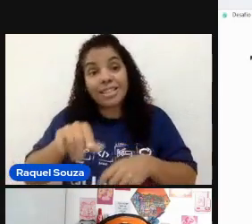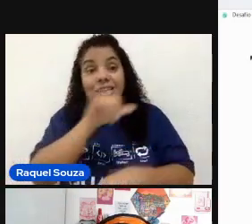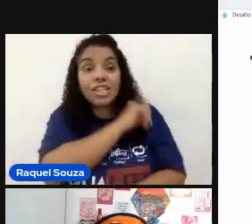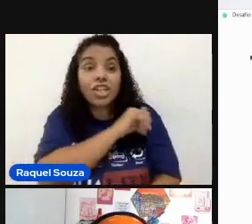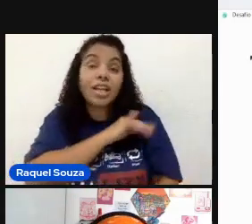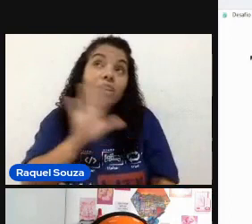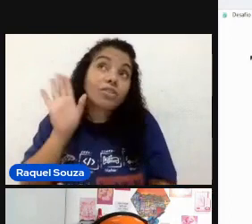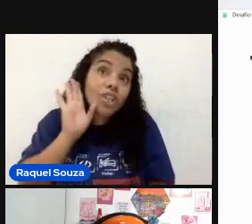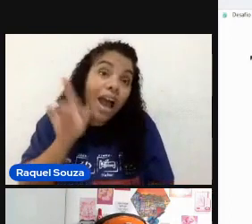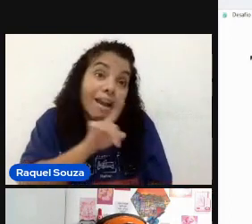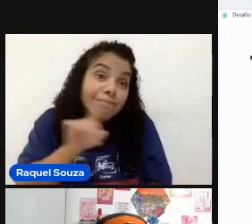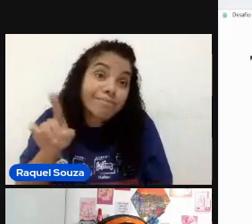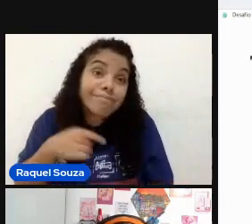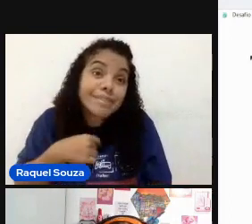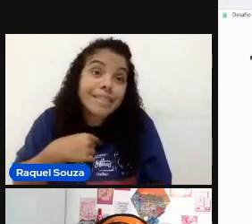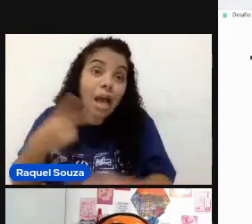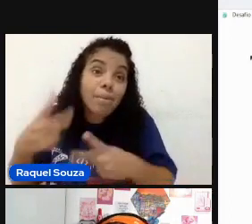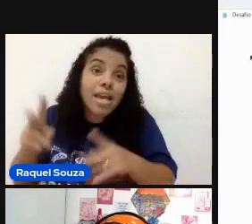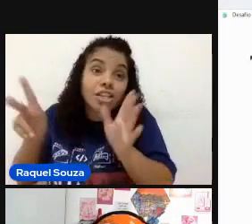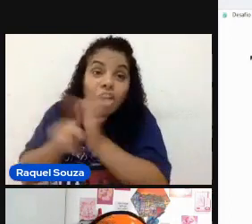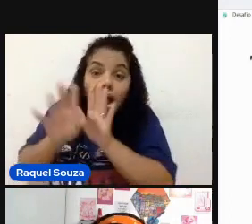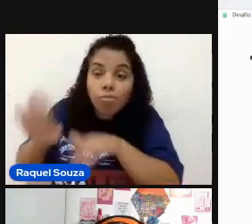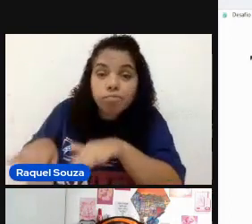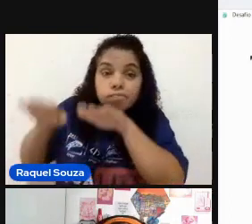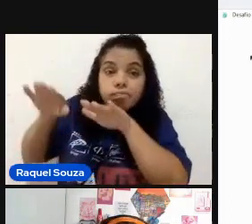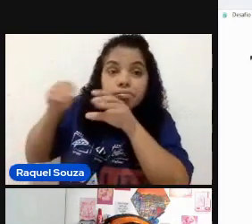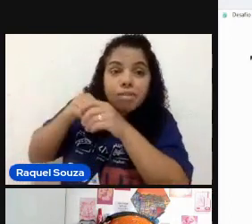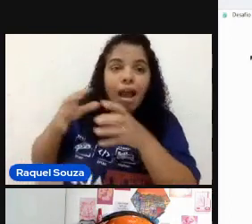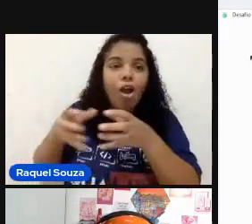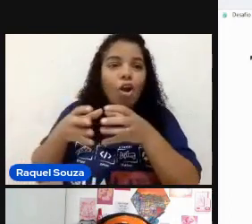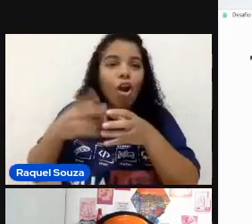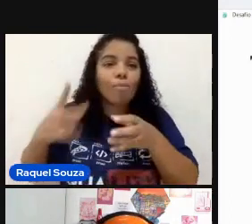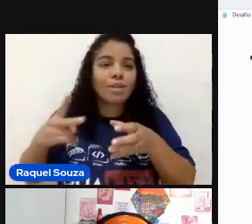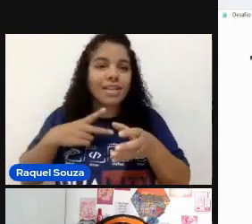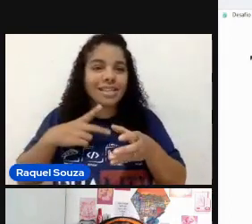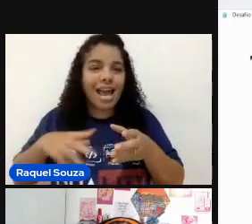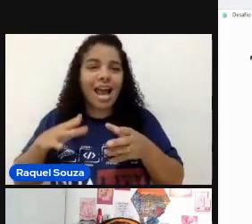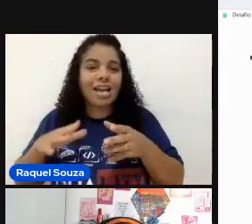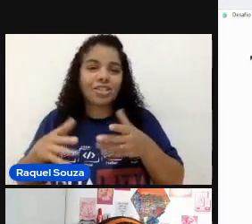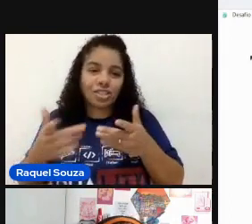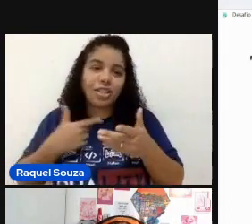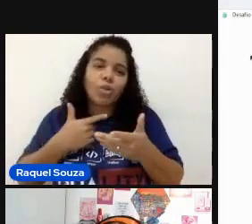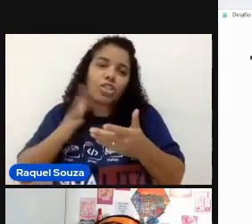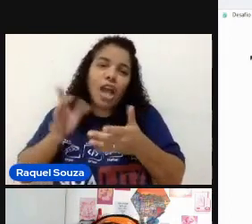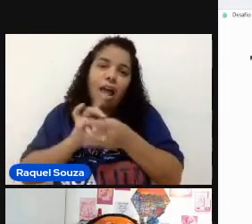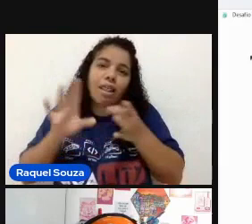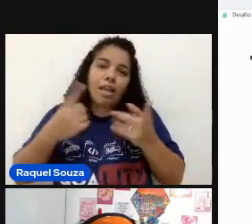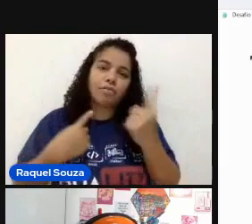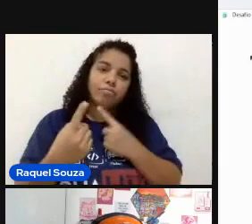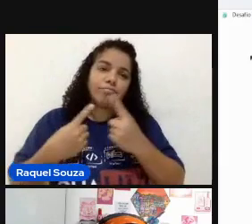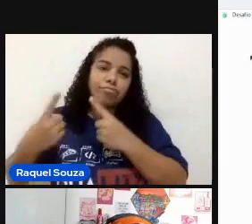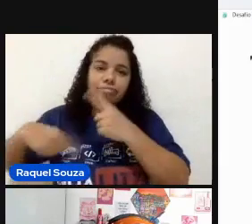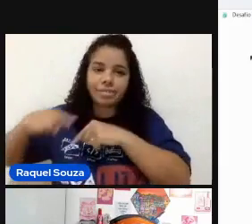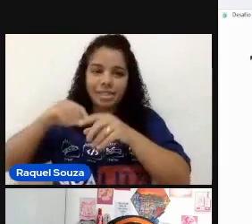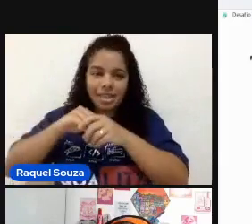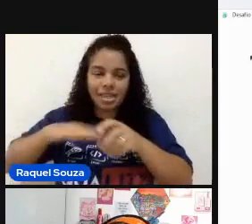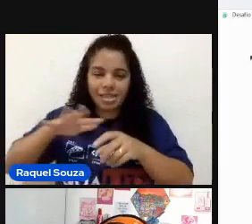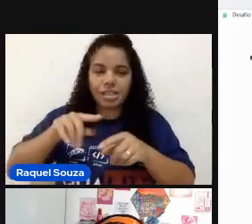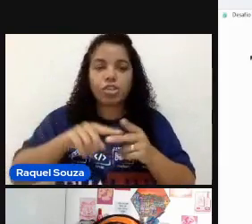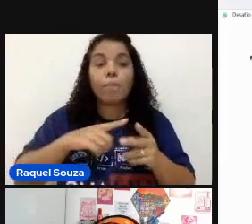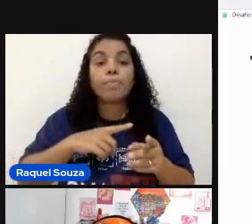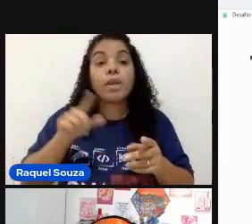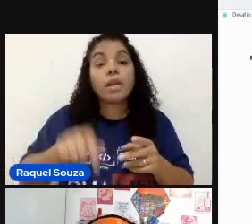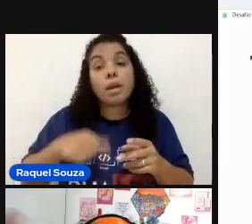cria da comunidade. Então, ele é uma pessoa que é conhecida dentro da comunidade e ele tem livre trânsito. Pensando na pessoa que é da Baixada Fluminense, a